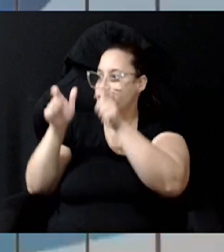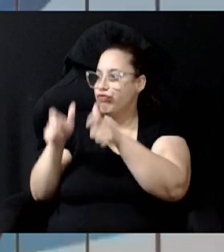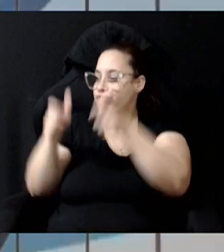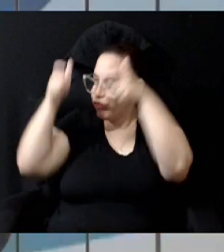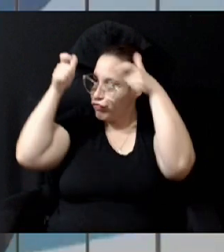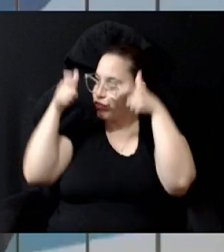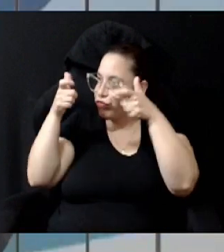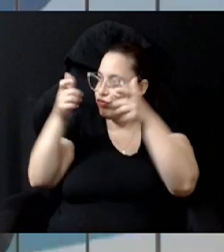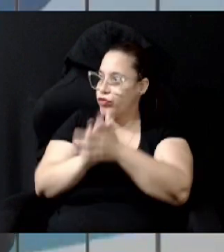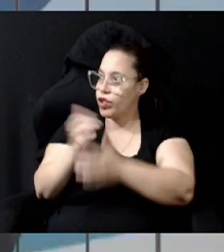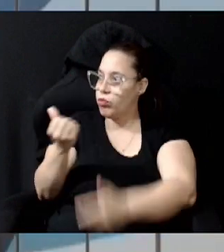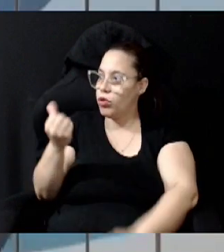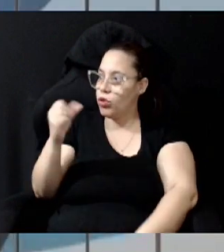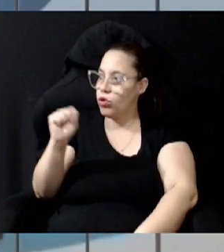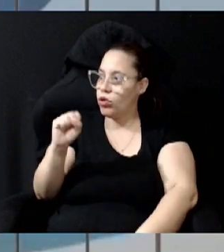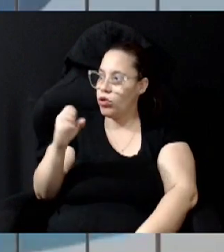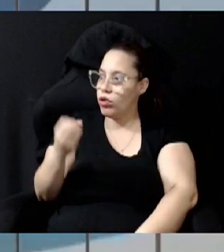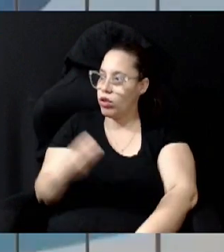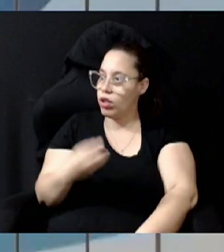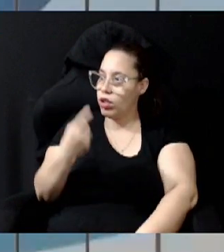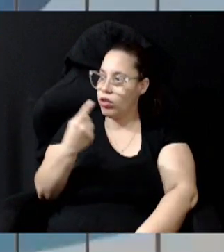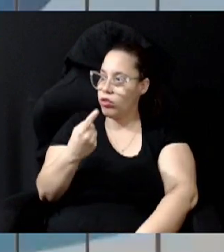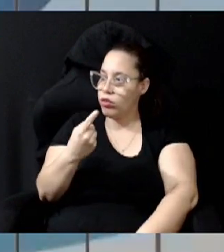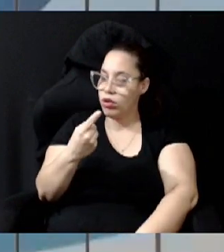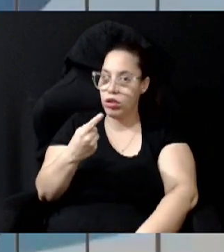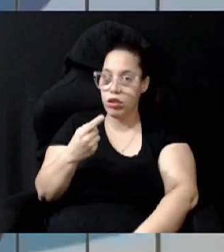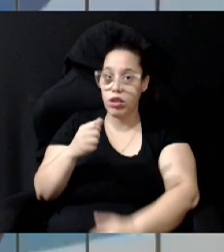1831. Depois, demorou um pouquinho,